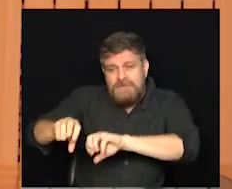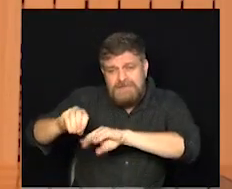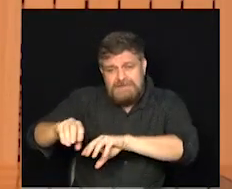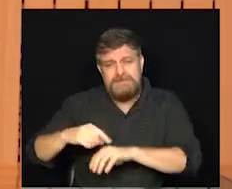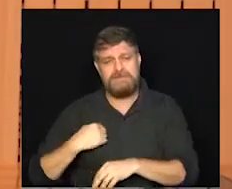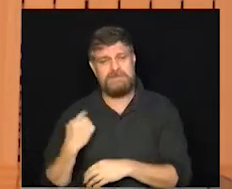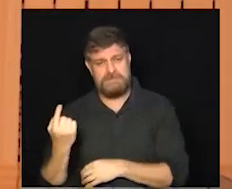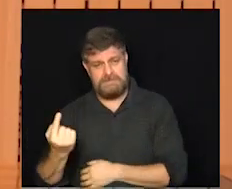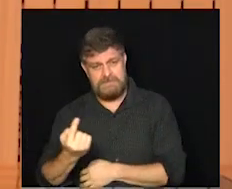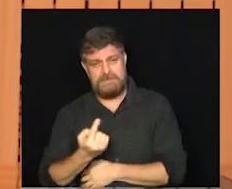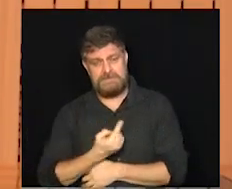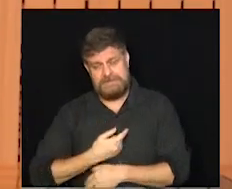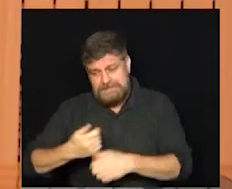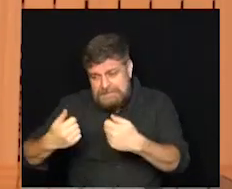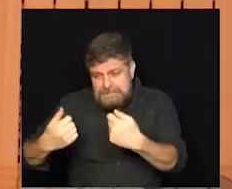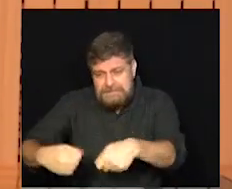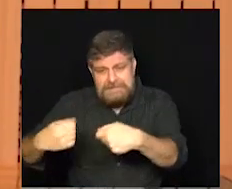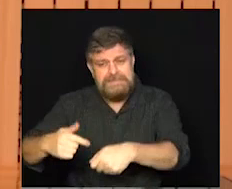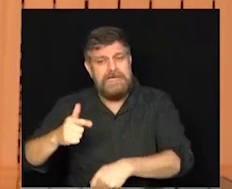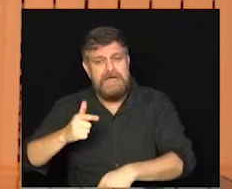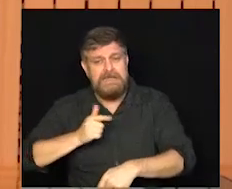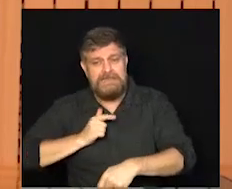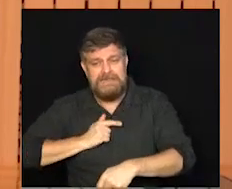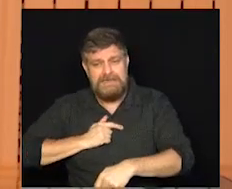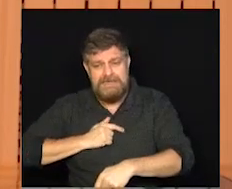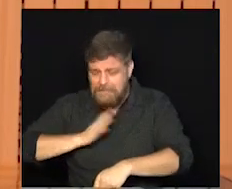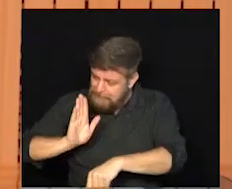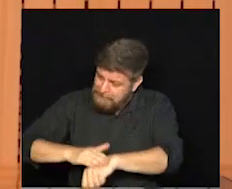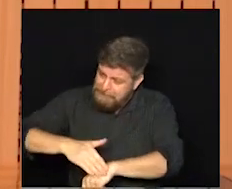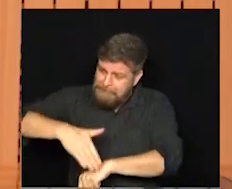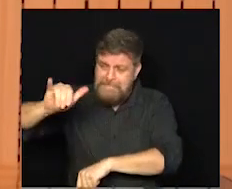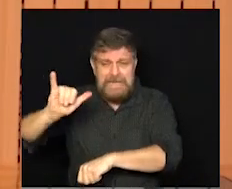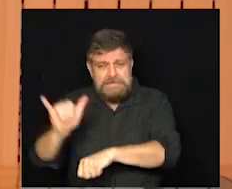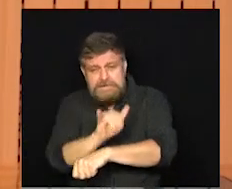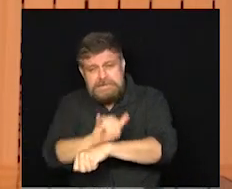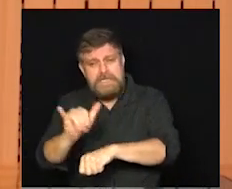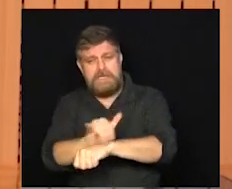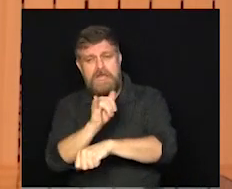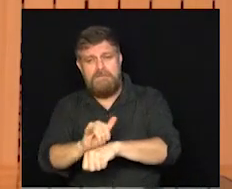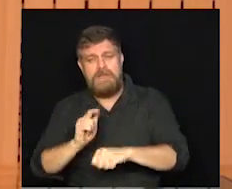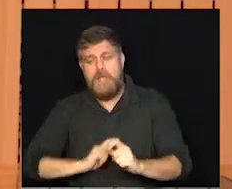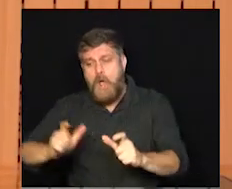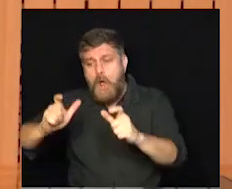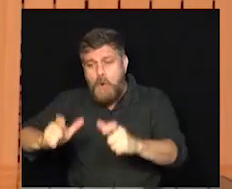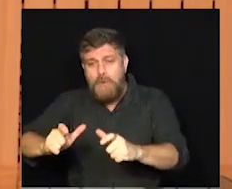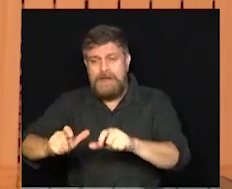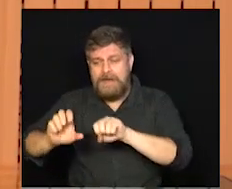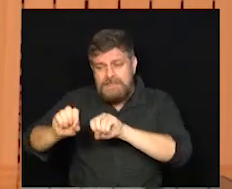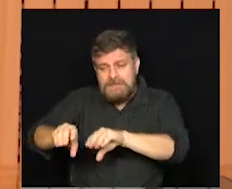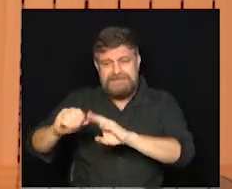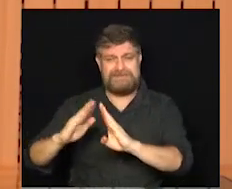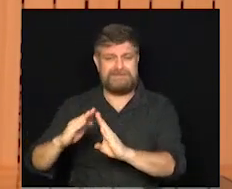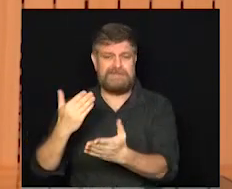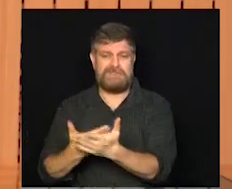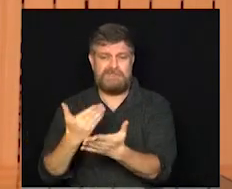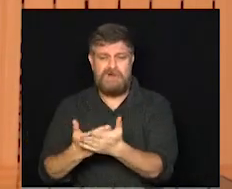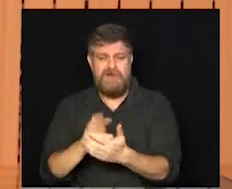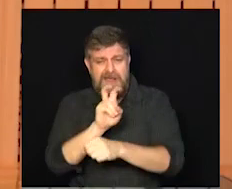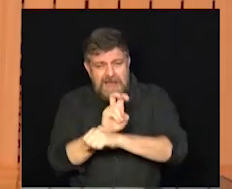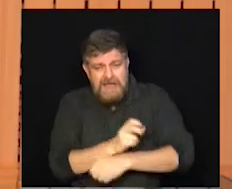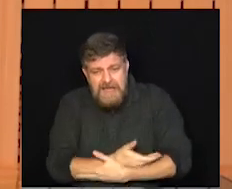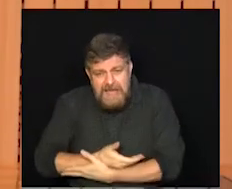gente dispor de mais equipamentos de educação naquela região para atender